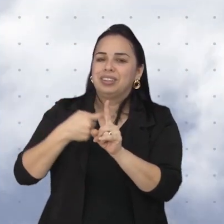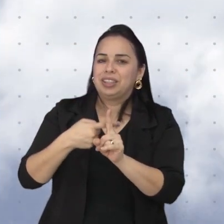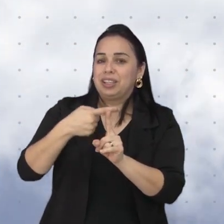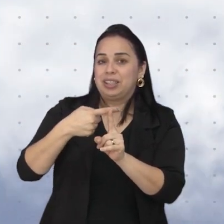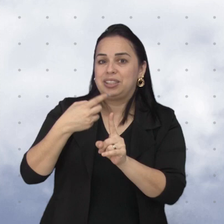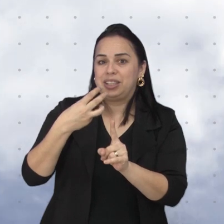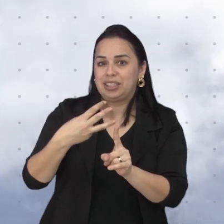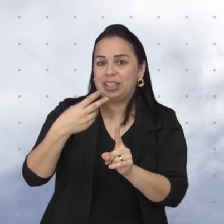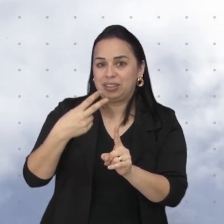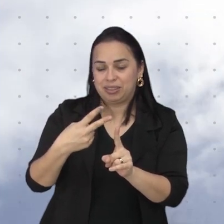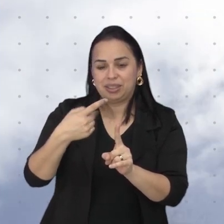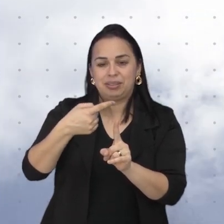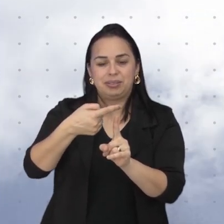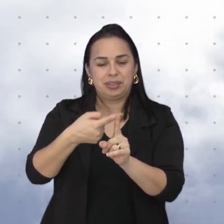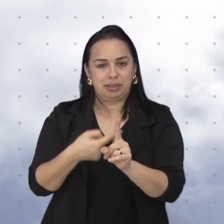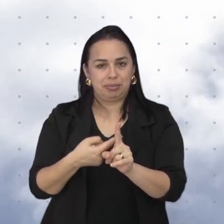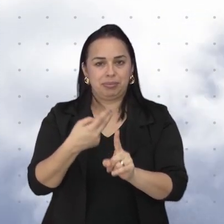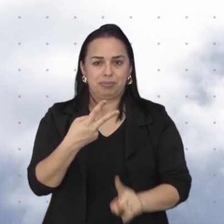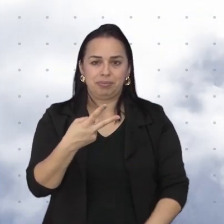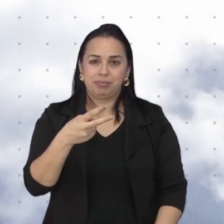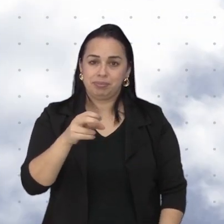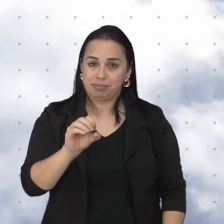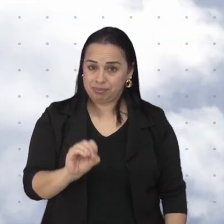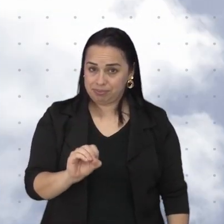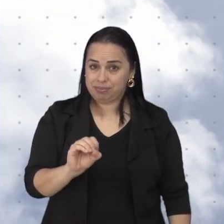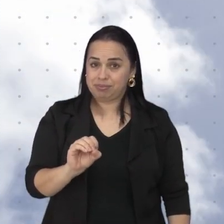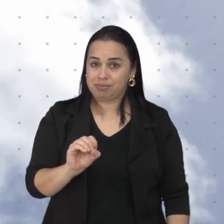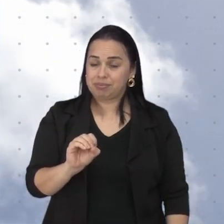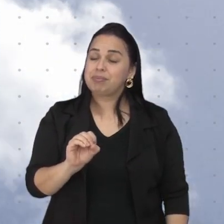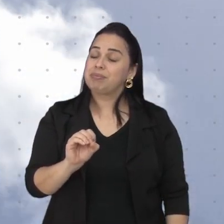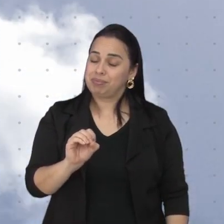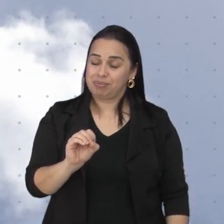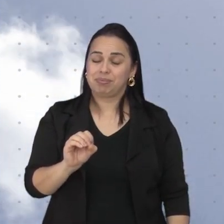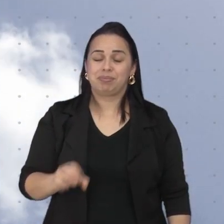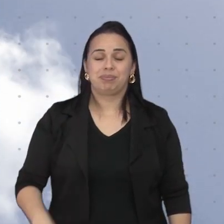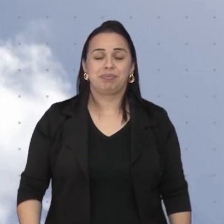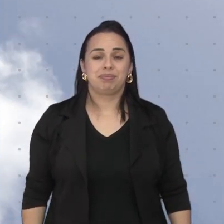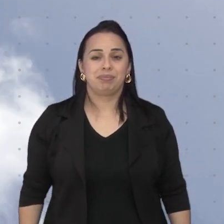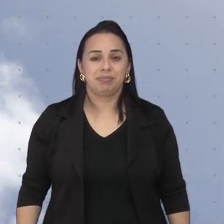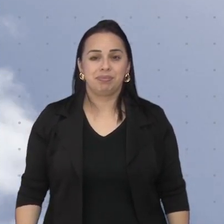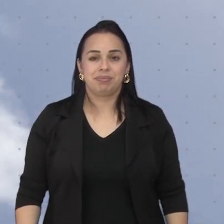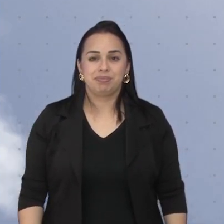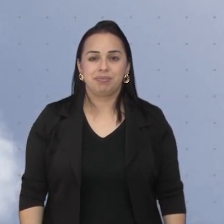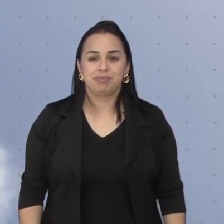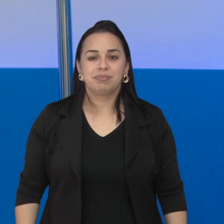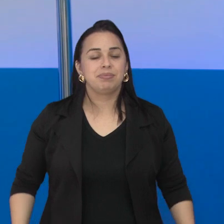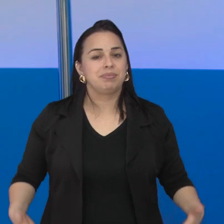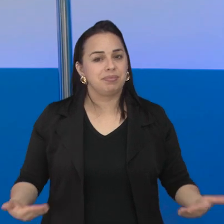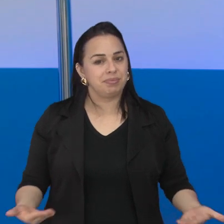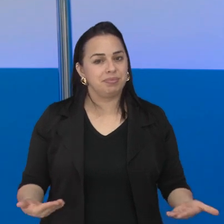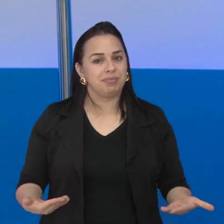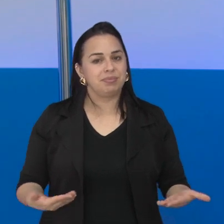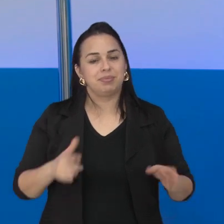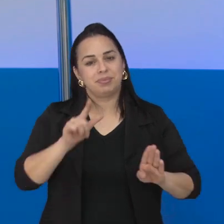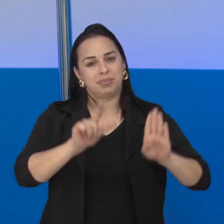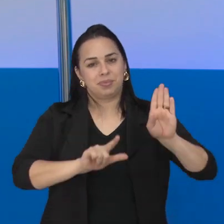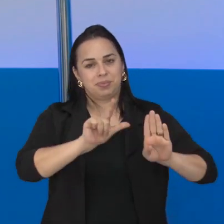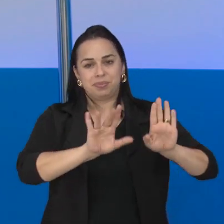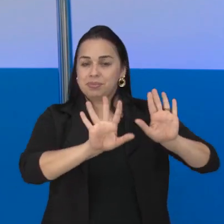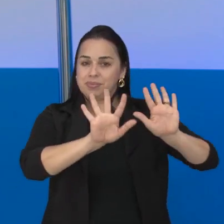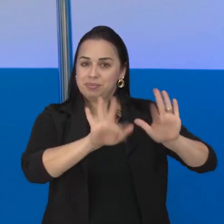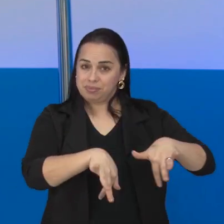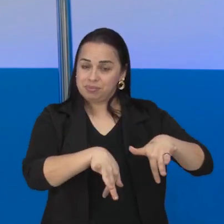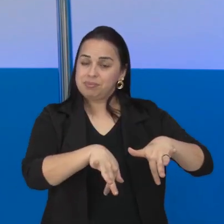A máxima esperada é de 32 graus e a mínima logo ao amanhecer é de 20. E pessoal, é isso, o